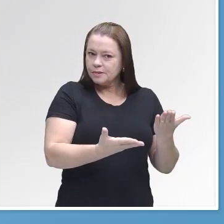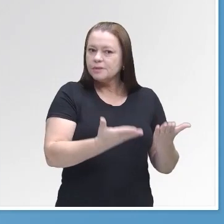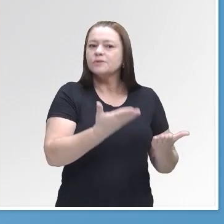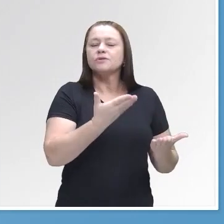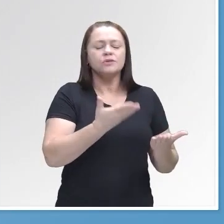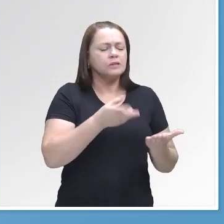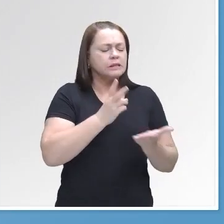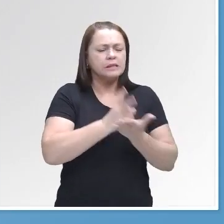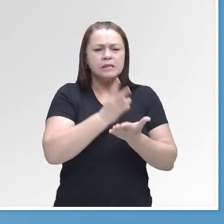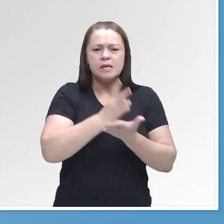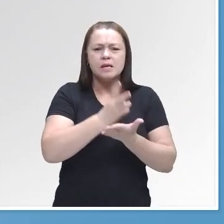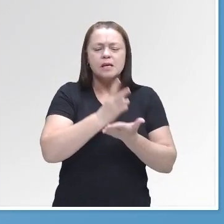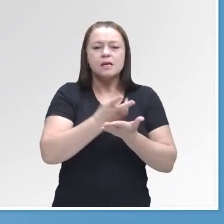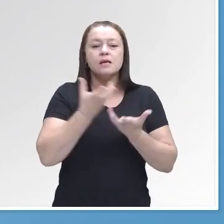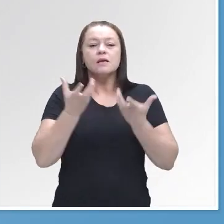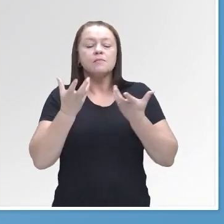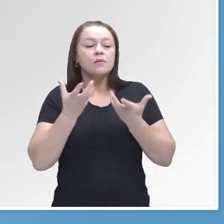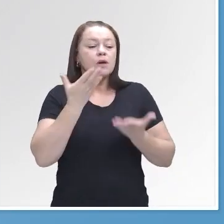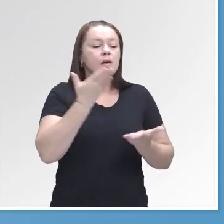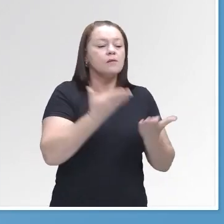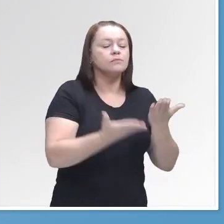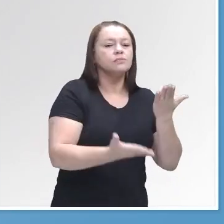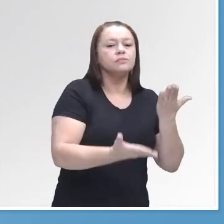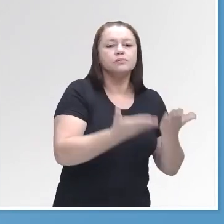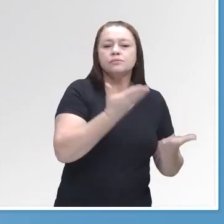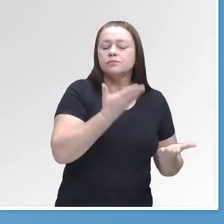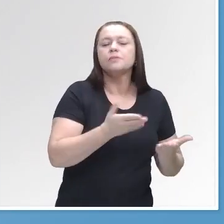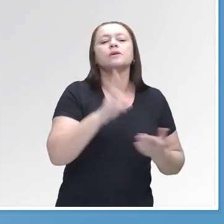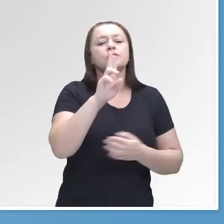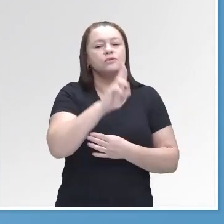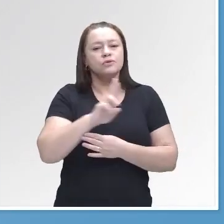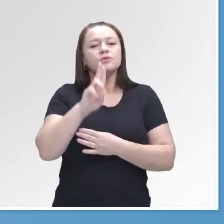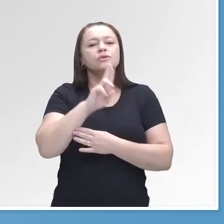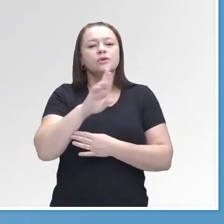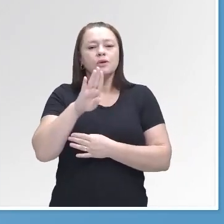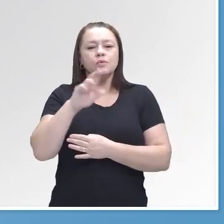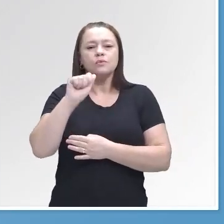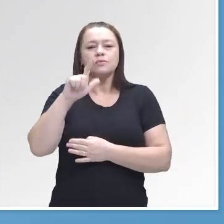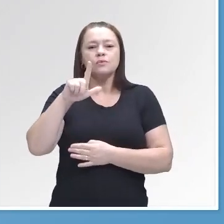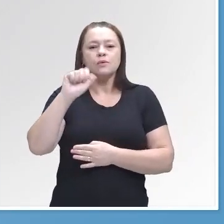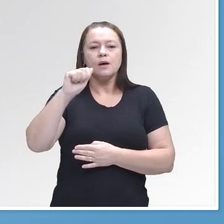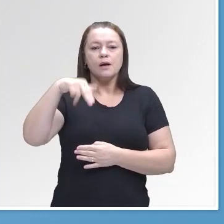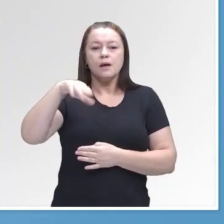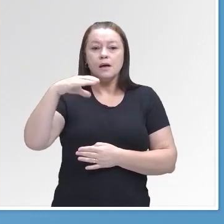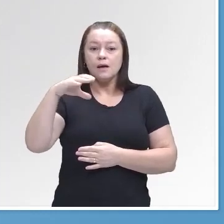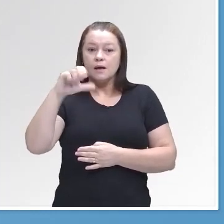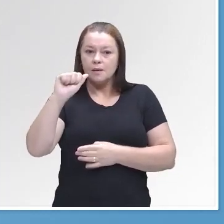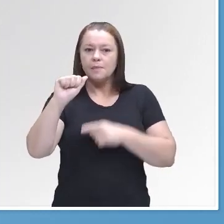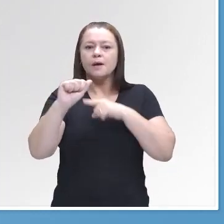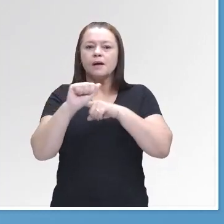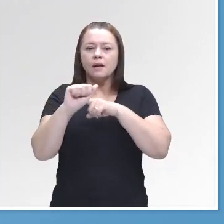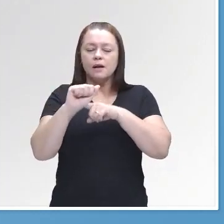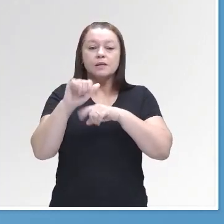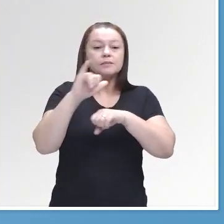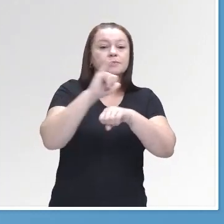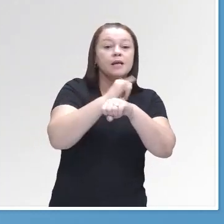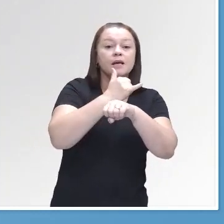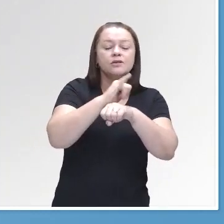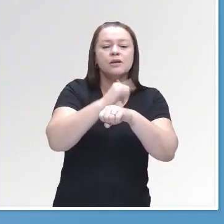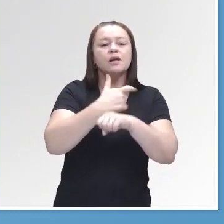balança é o instrumento mais comum, é a ferramenta que temos para